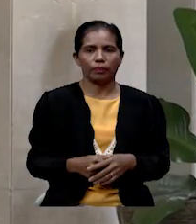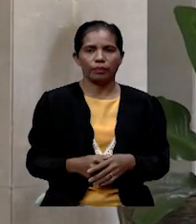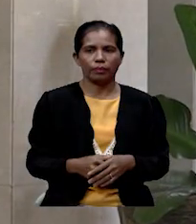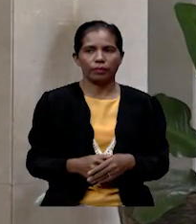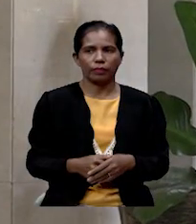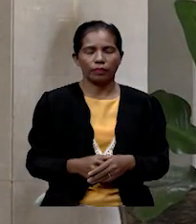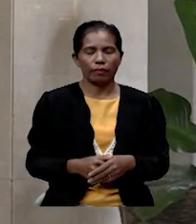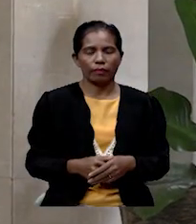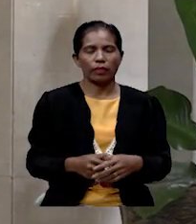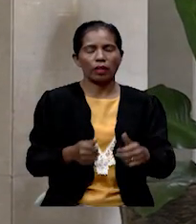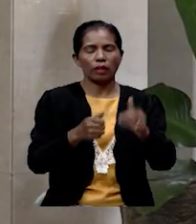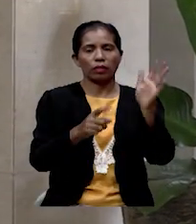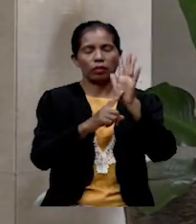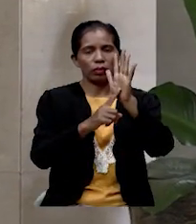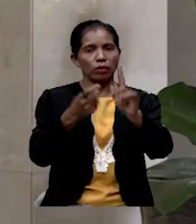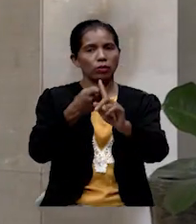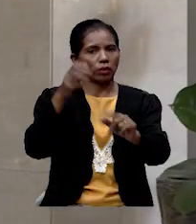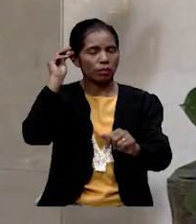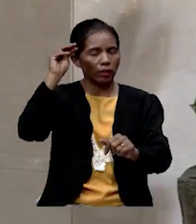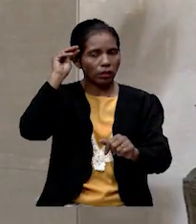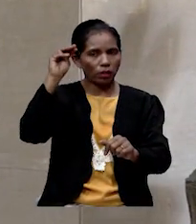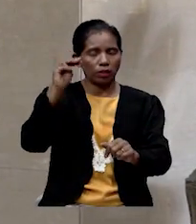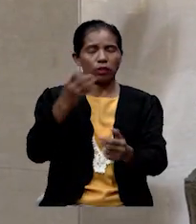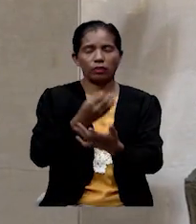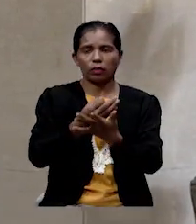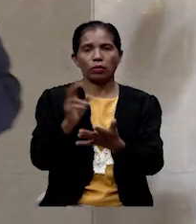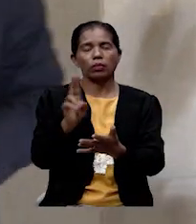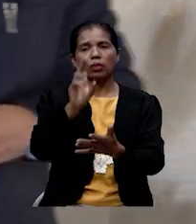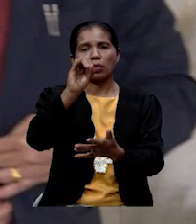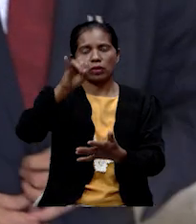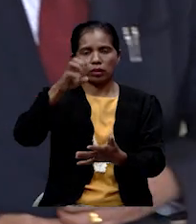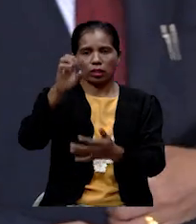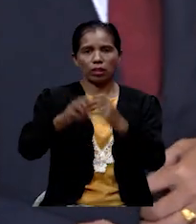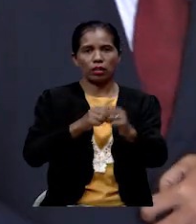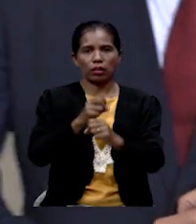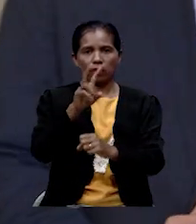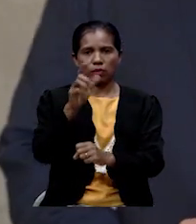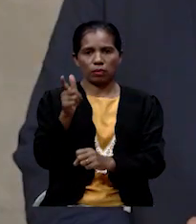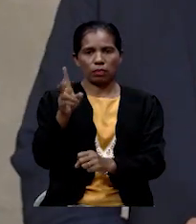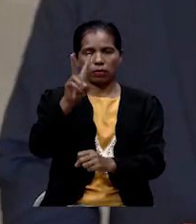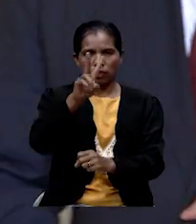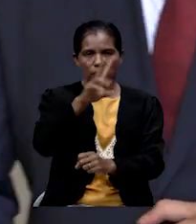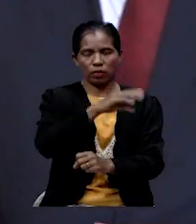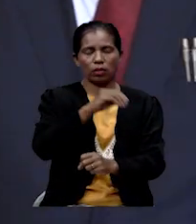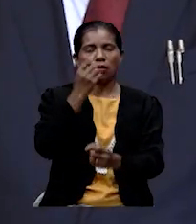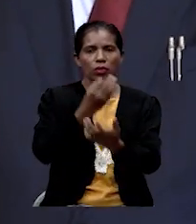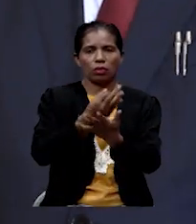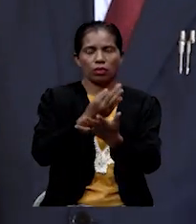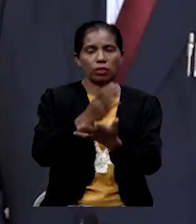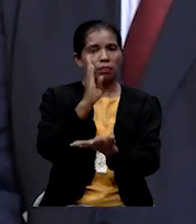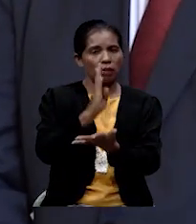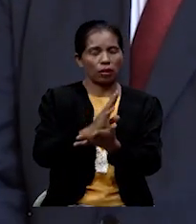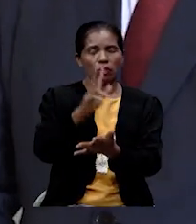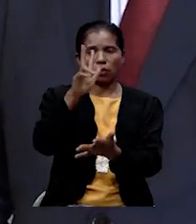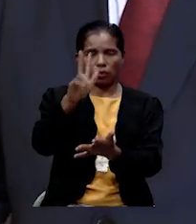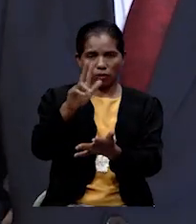Ter portal Transparência, o Ministério de Finanças, execução orçamento geral do Estado, tem ringrua rua no singrua, o montante bilhão tolo recen